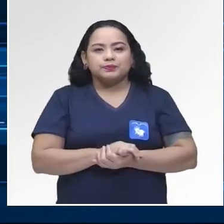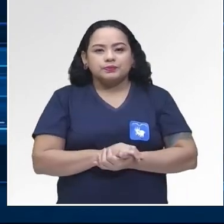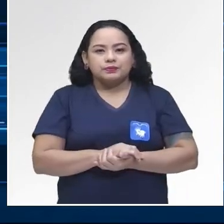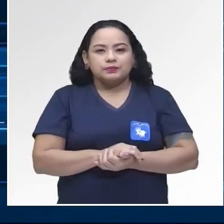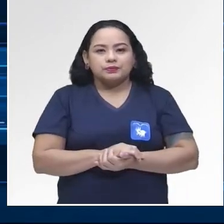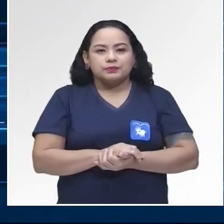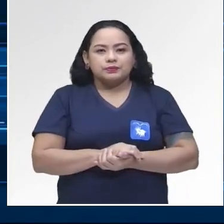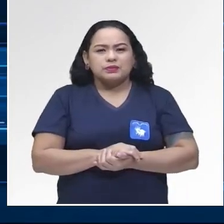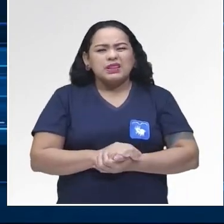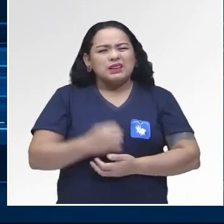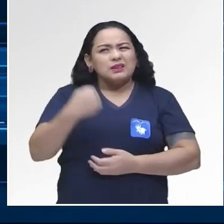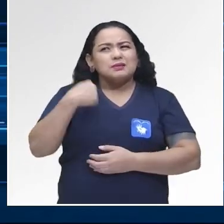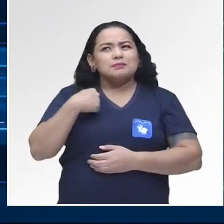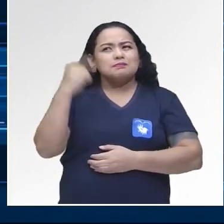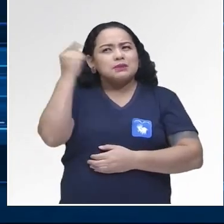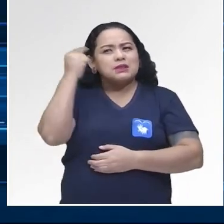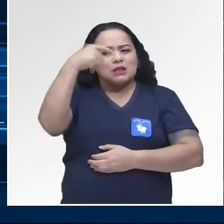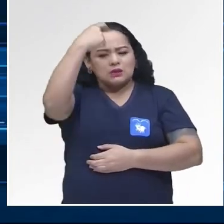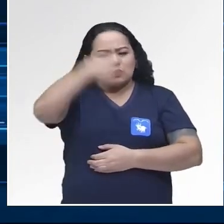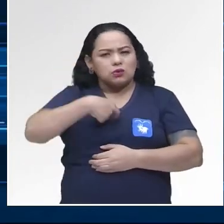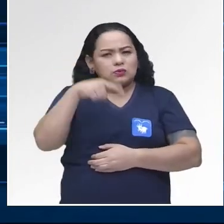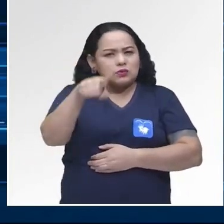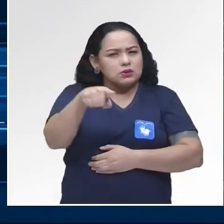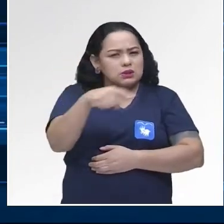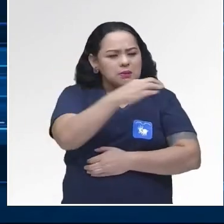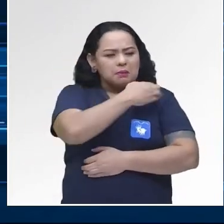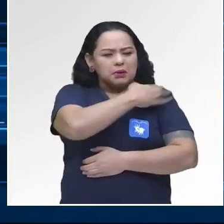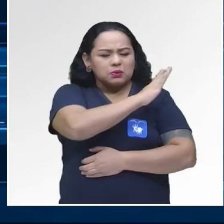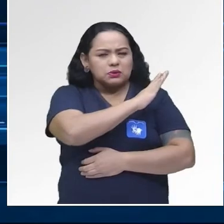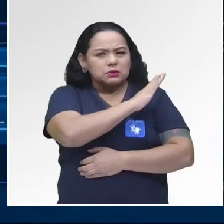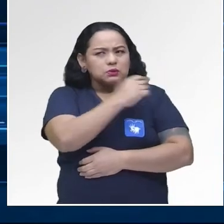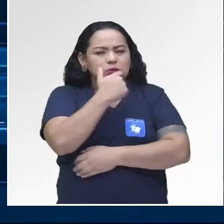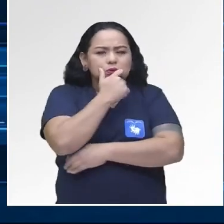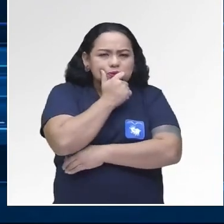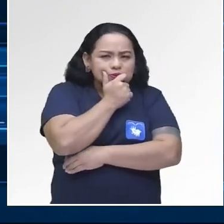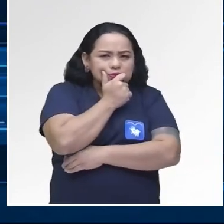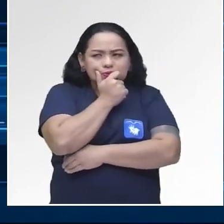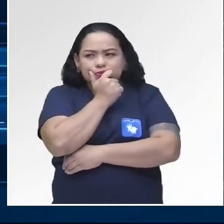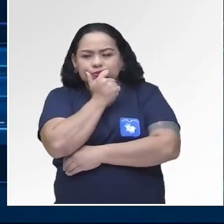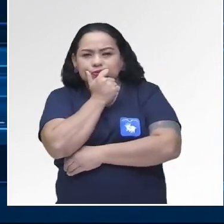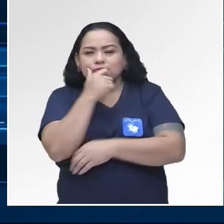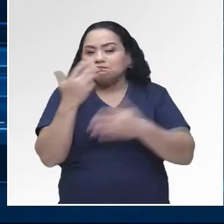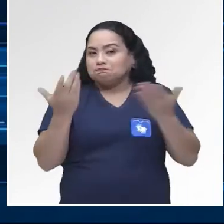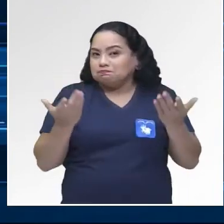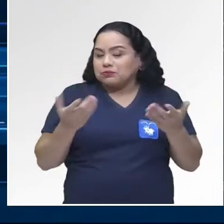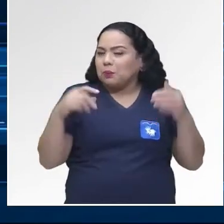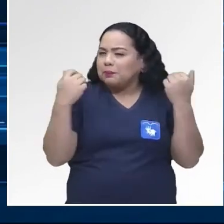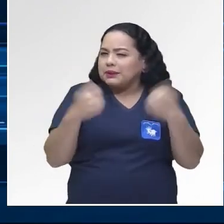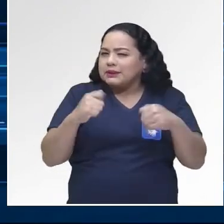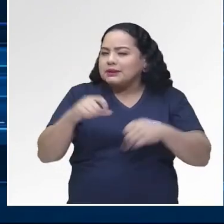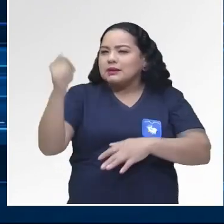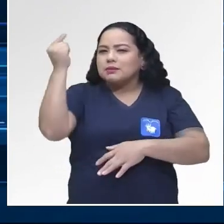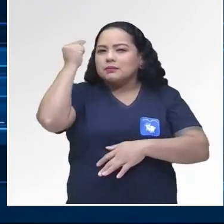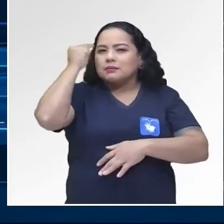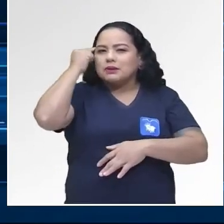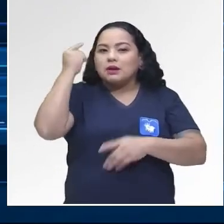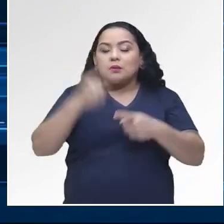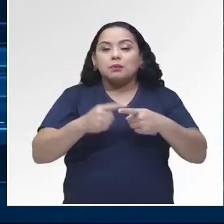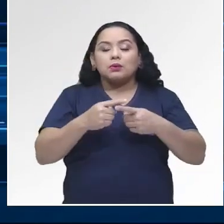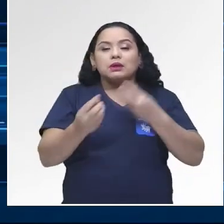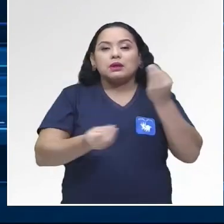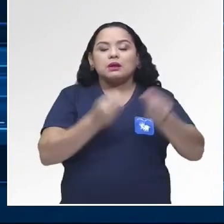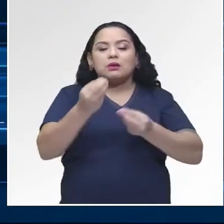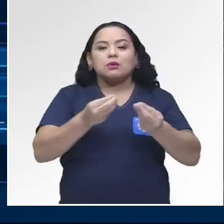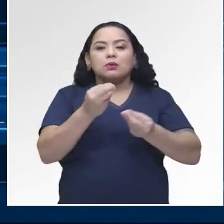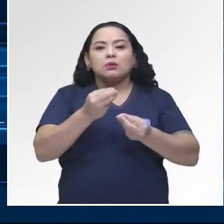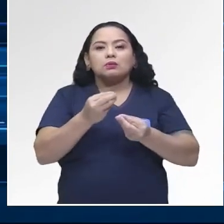que nós somos preconceituosos com alguma coisa? Então, nós temos que fazer essa leitura, porque é uma leitura